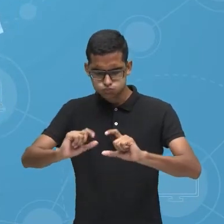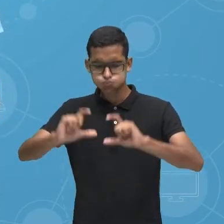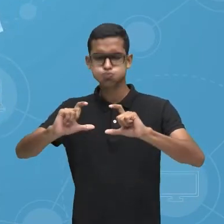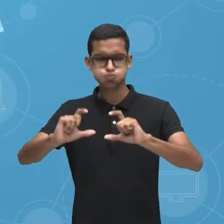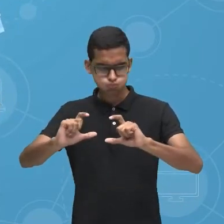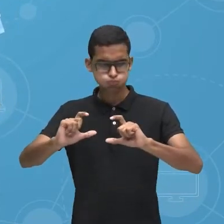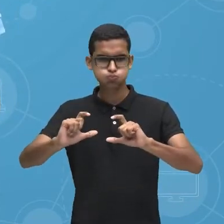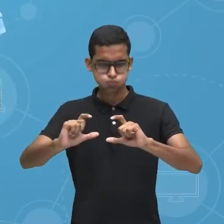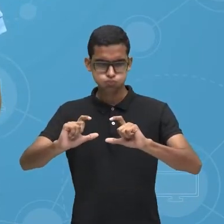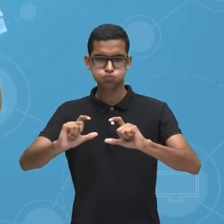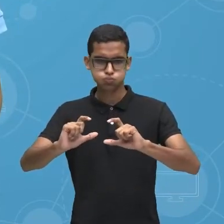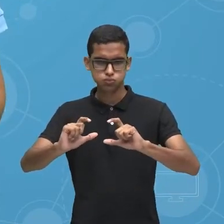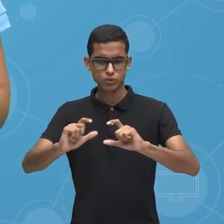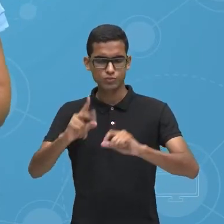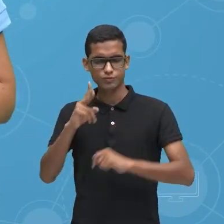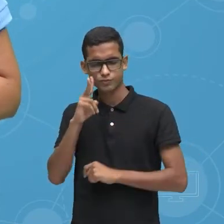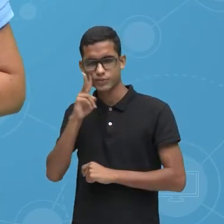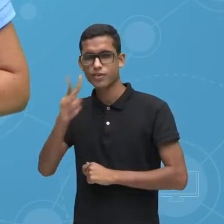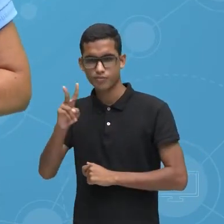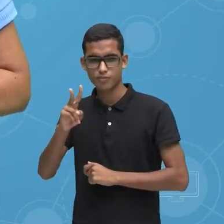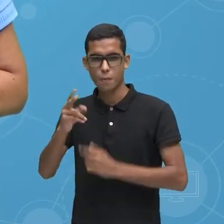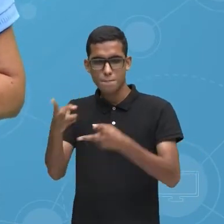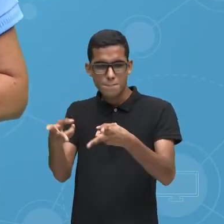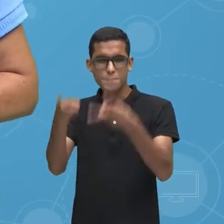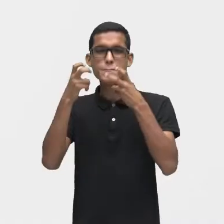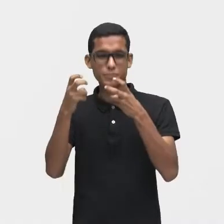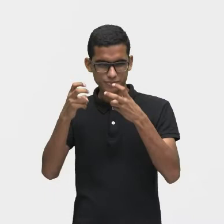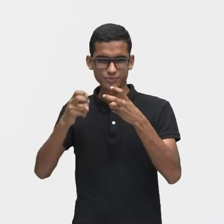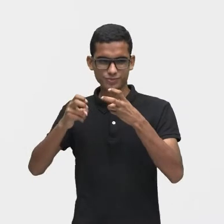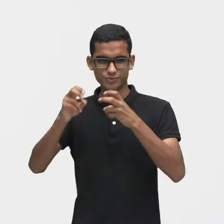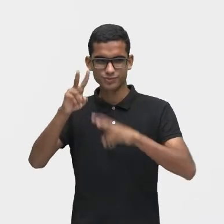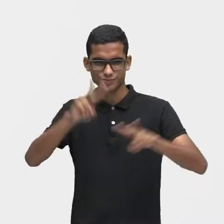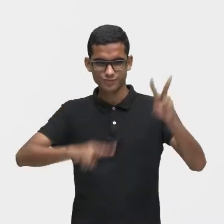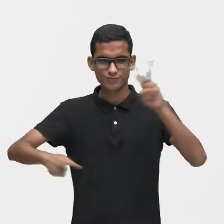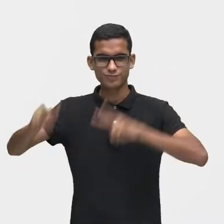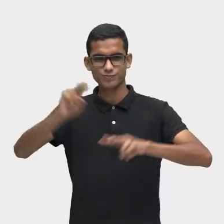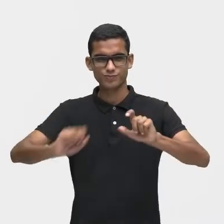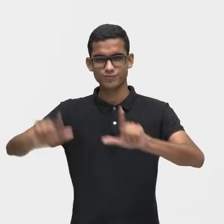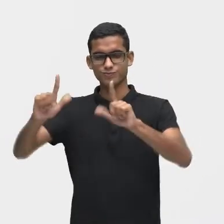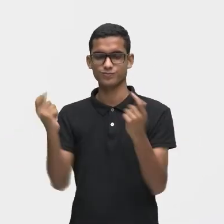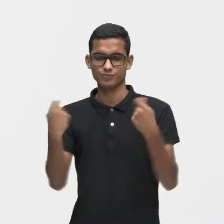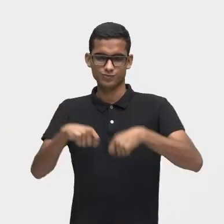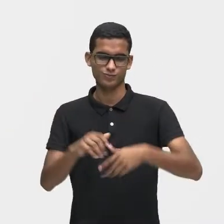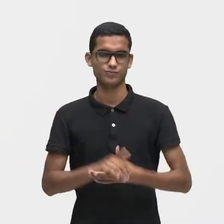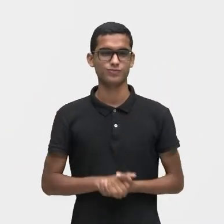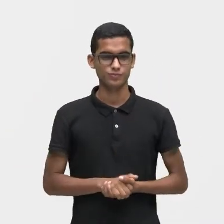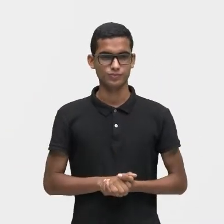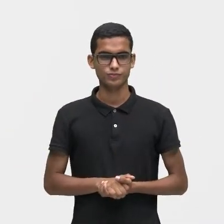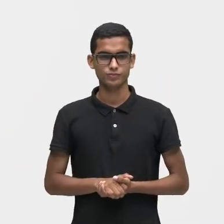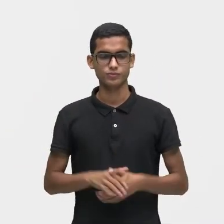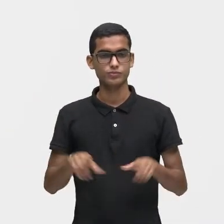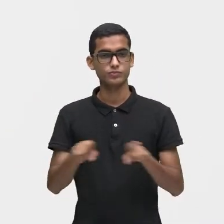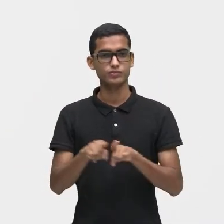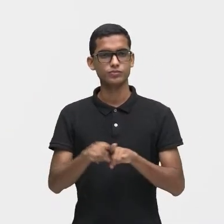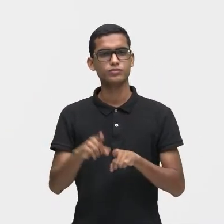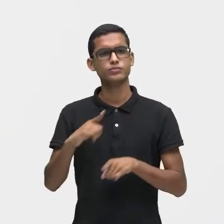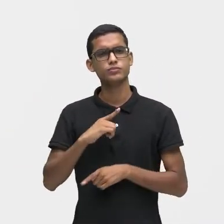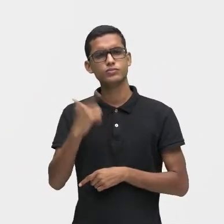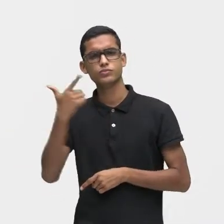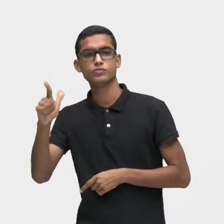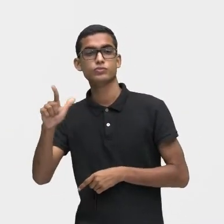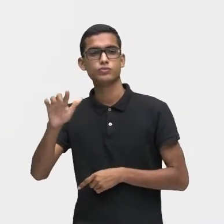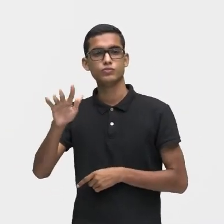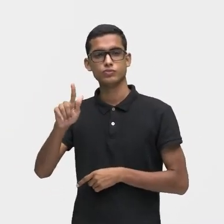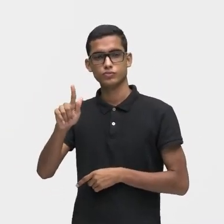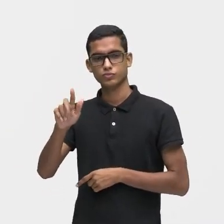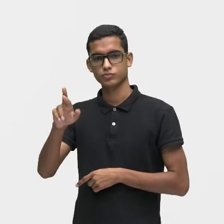você vê esses efeitos na pintura. E depois, por último, nós temos o grafite. Dentro dos materiais básicos para se